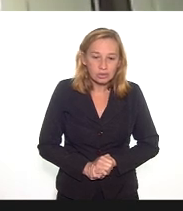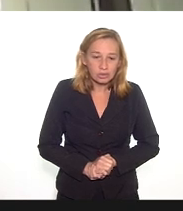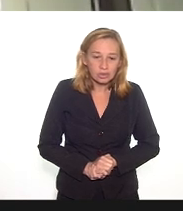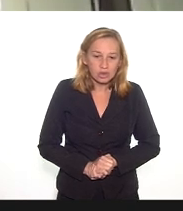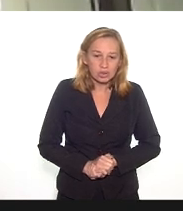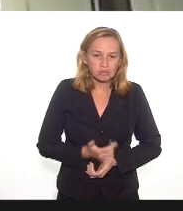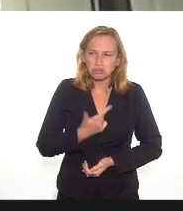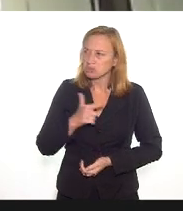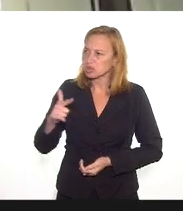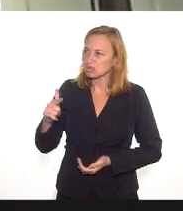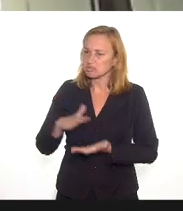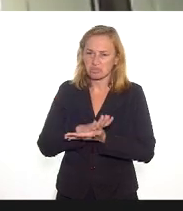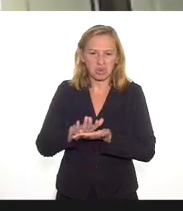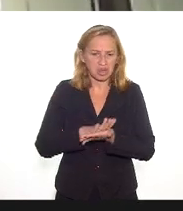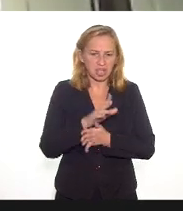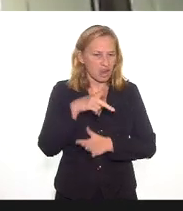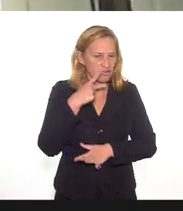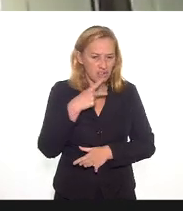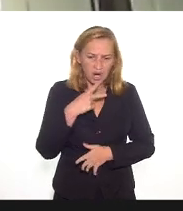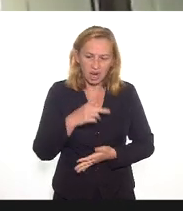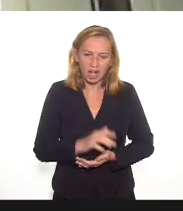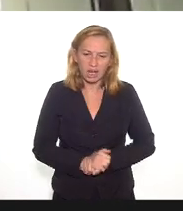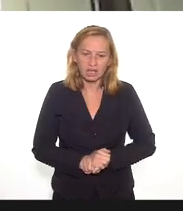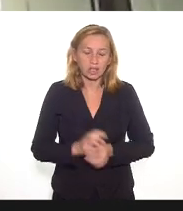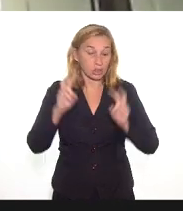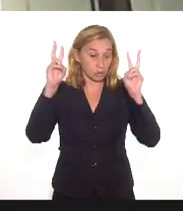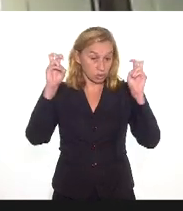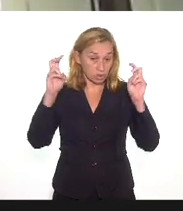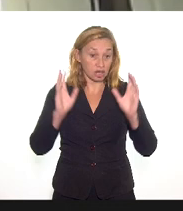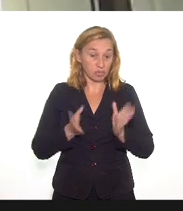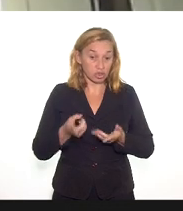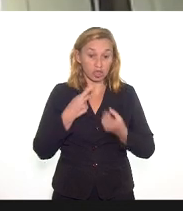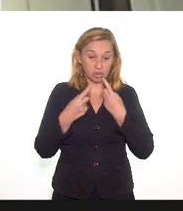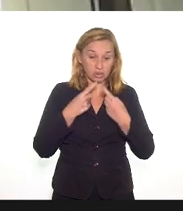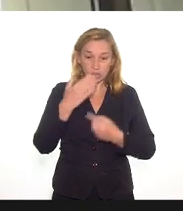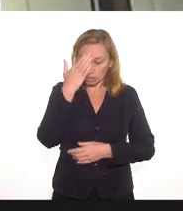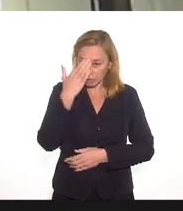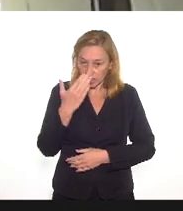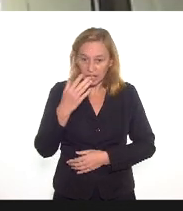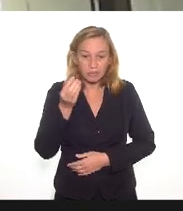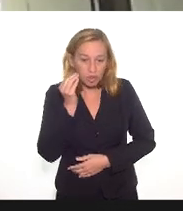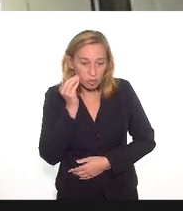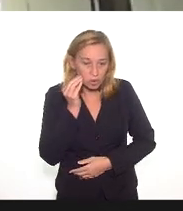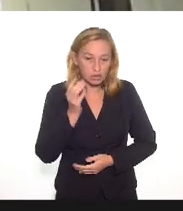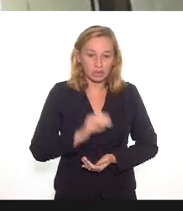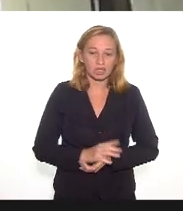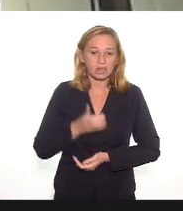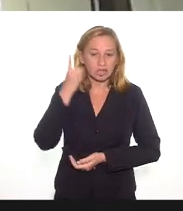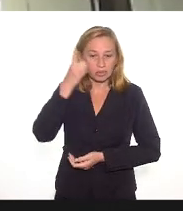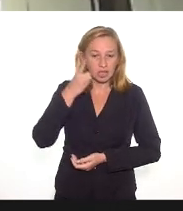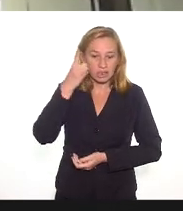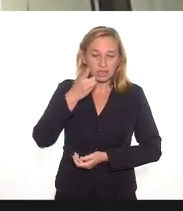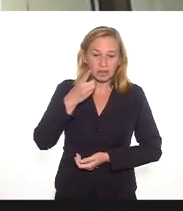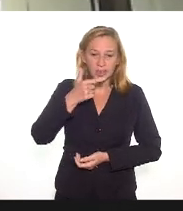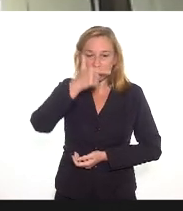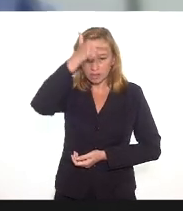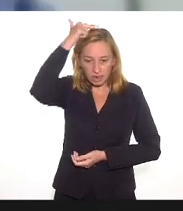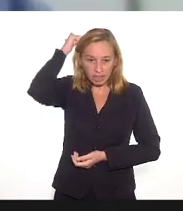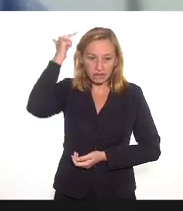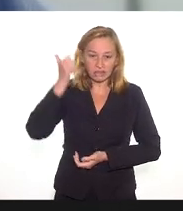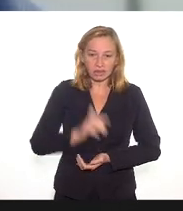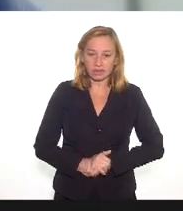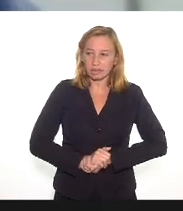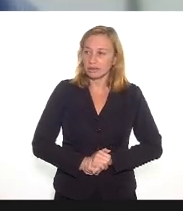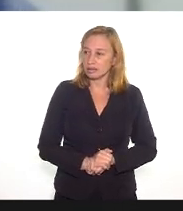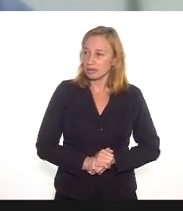nenhum posicionamento acerca do tema aqui debatido e agradeço a oportunidade, deputado Luiz Paulo. Agradeço ao